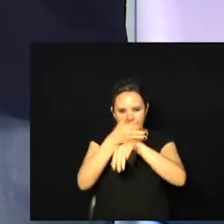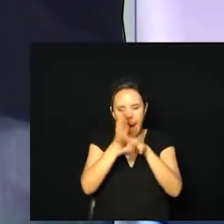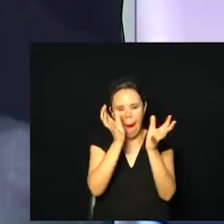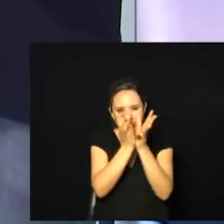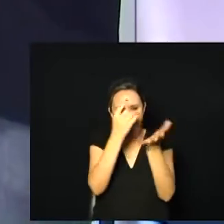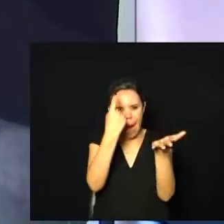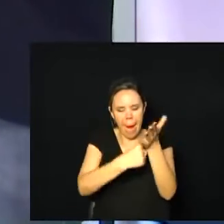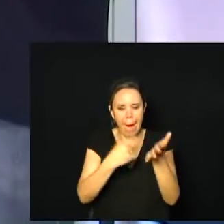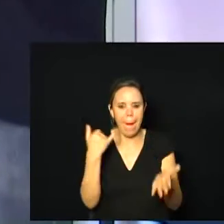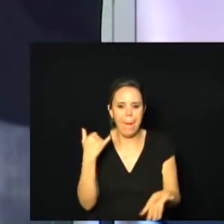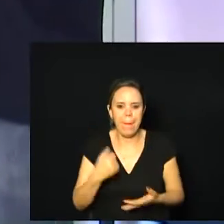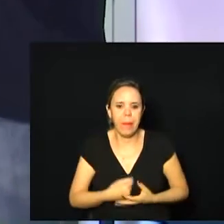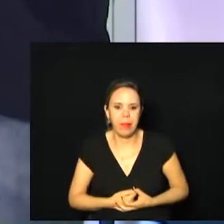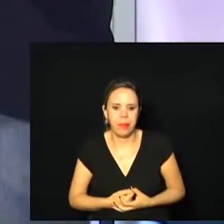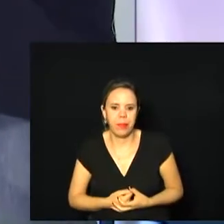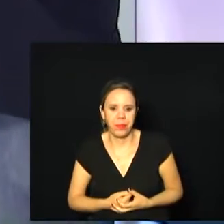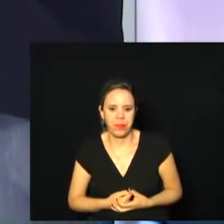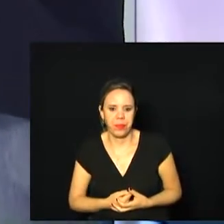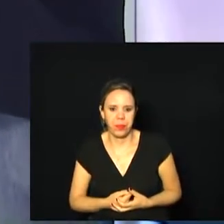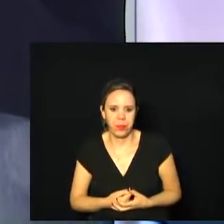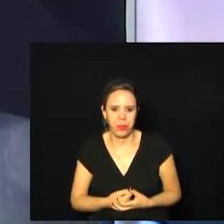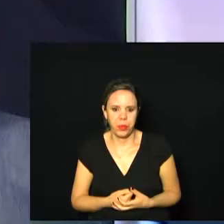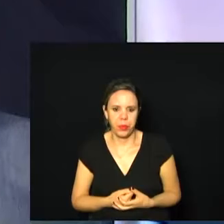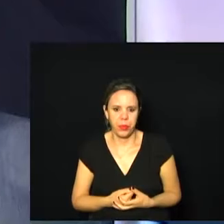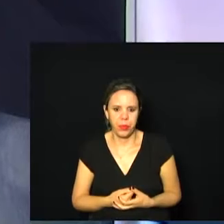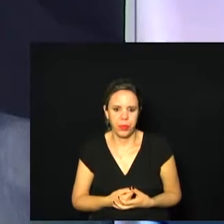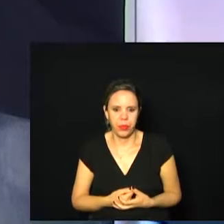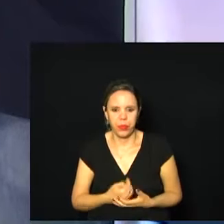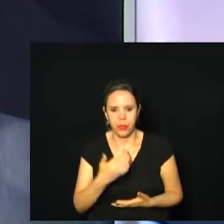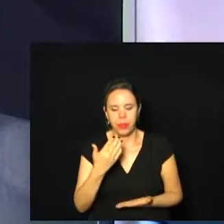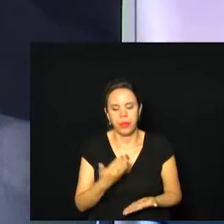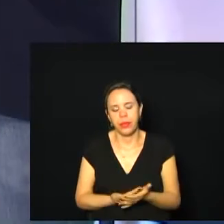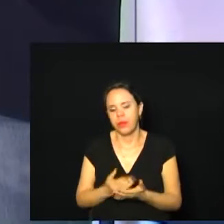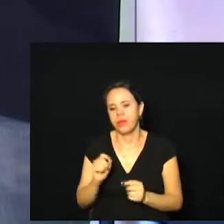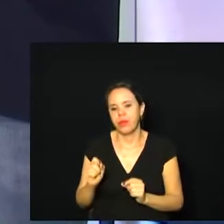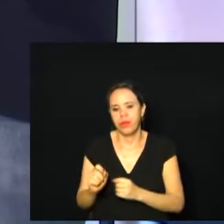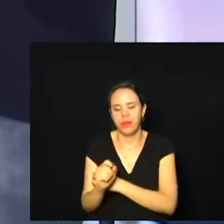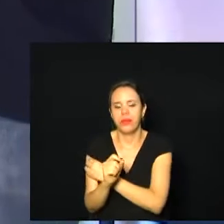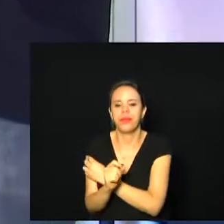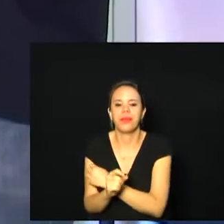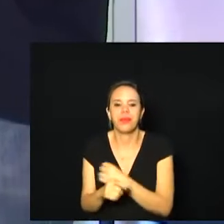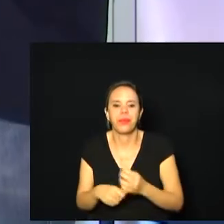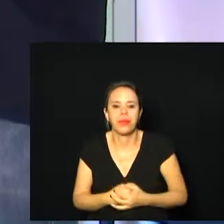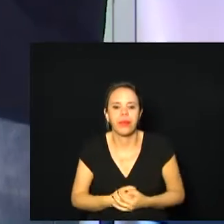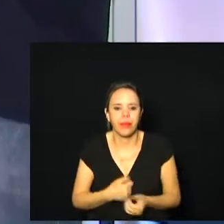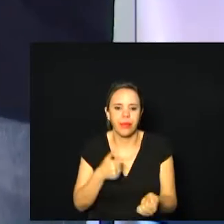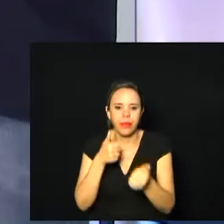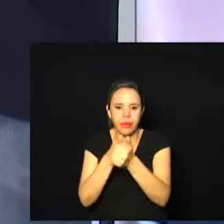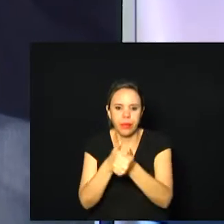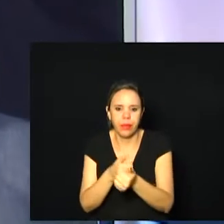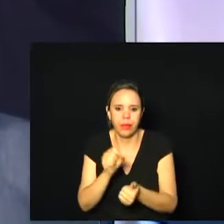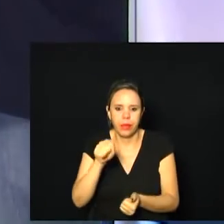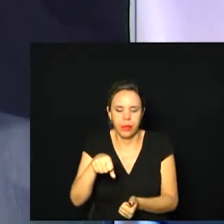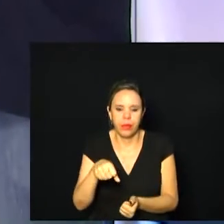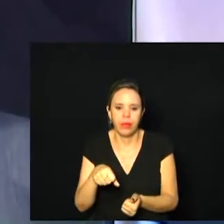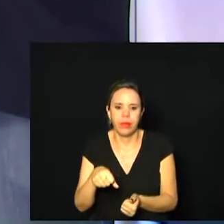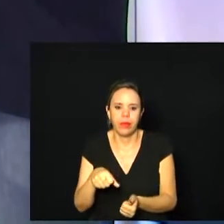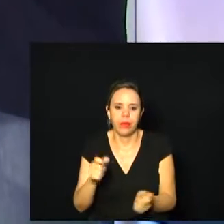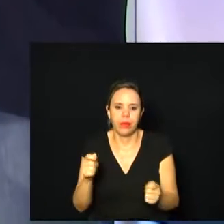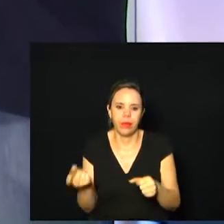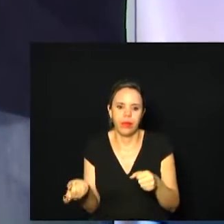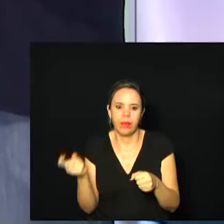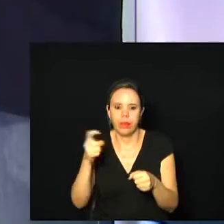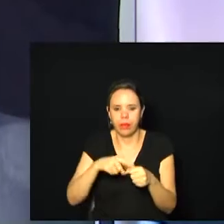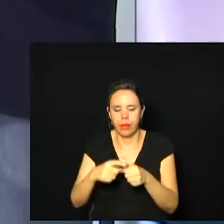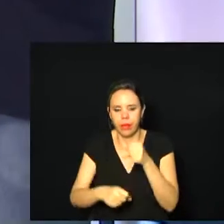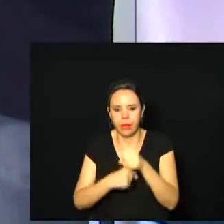agendando pelo telefone. Pelo telefone. Isso a gente acredita que em breve estará de volta. Sim, provavelmente retomamos